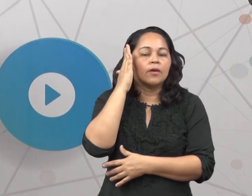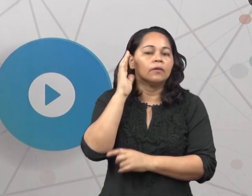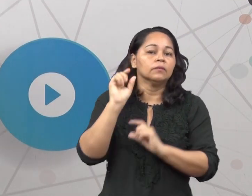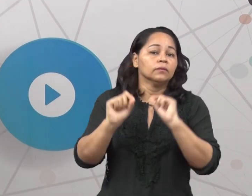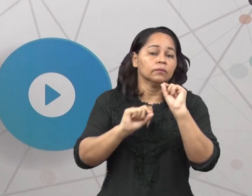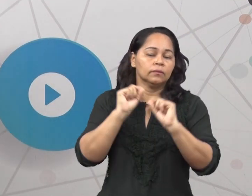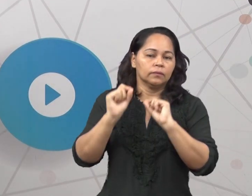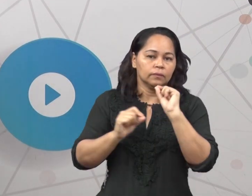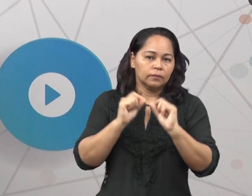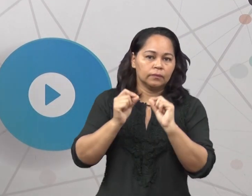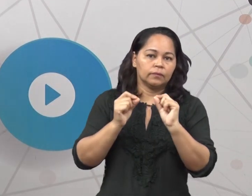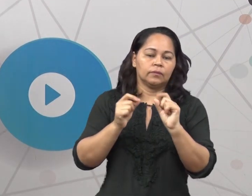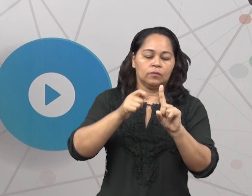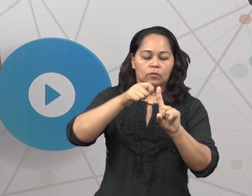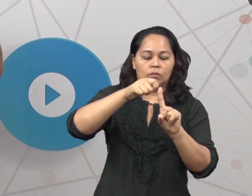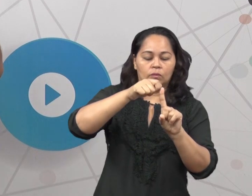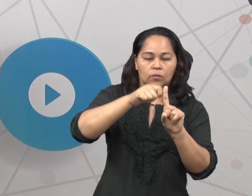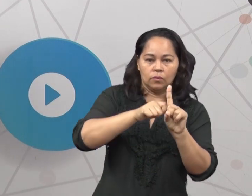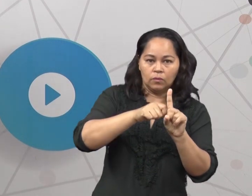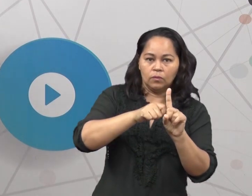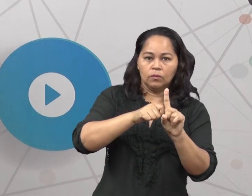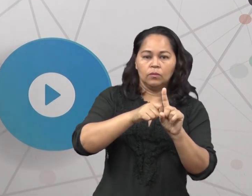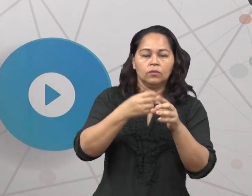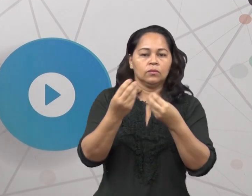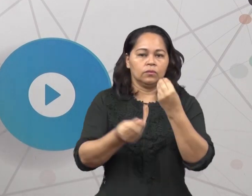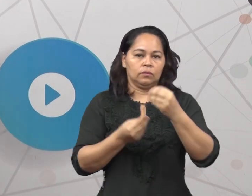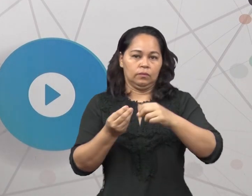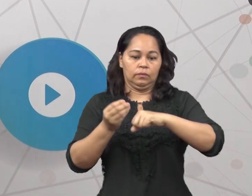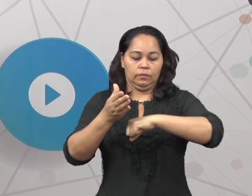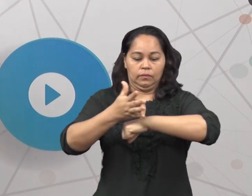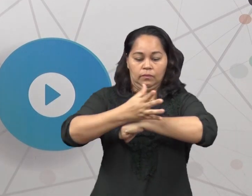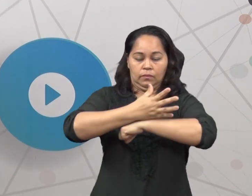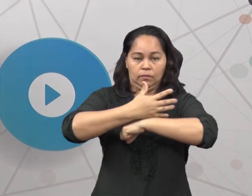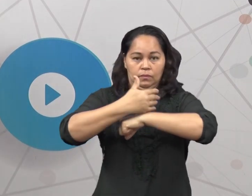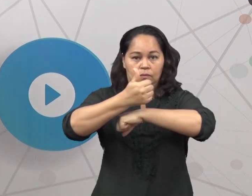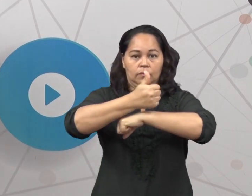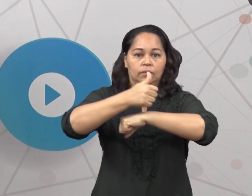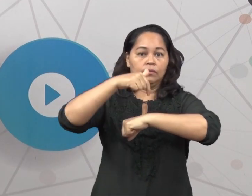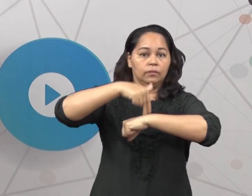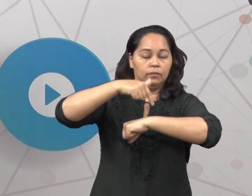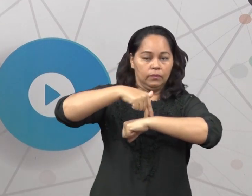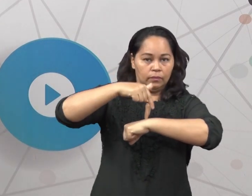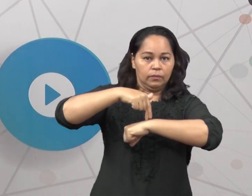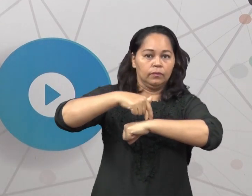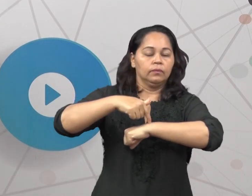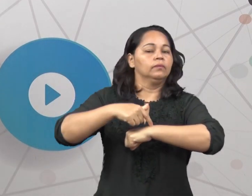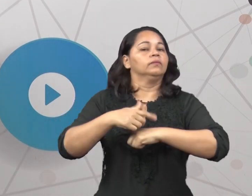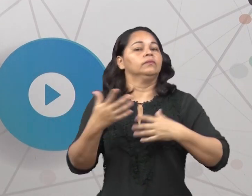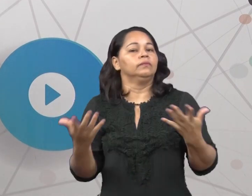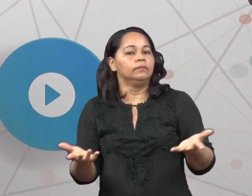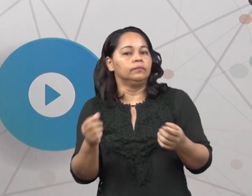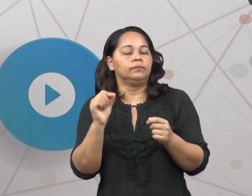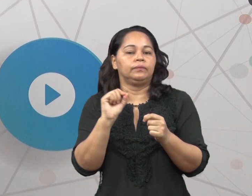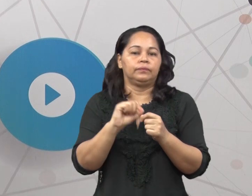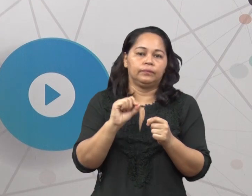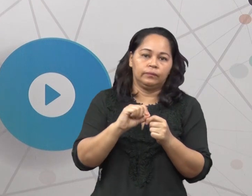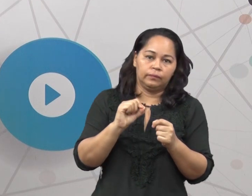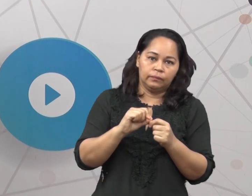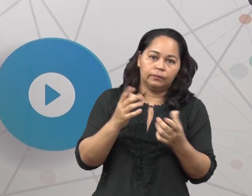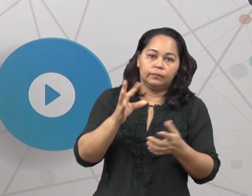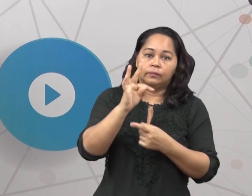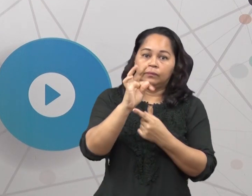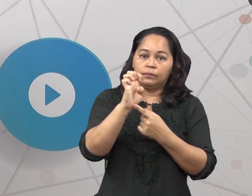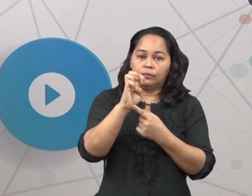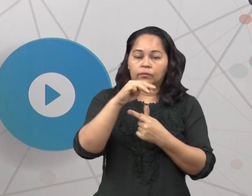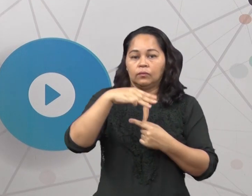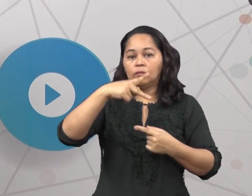pouco, né, sobre o calendário, sobre as medidas, né, sobre as medidas sobre as medidas que nós estamos falando,